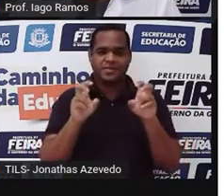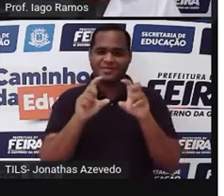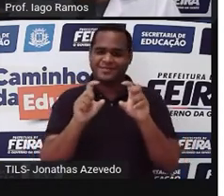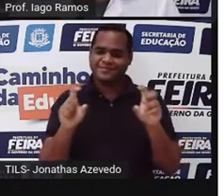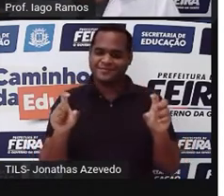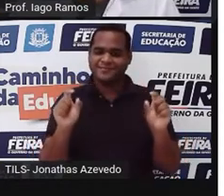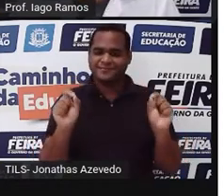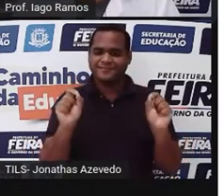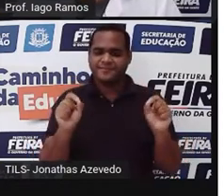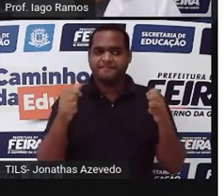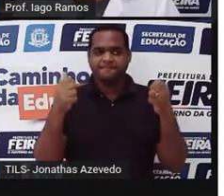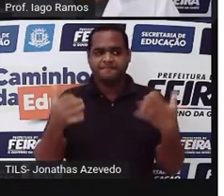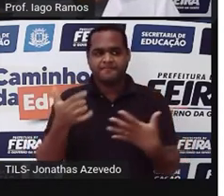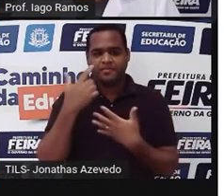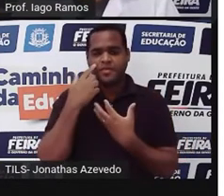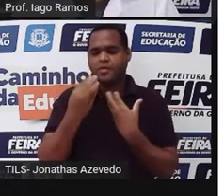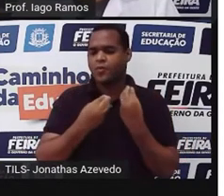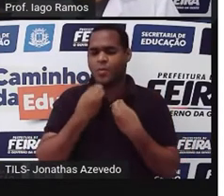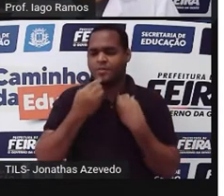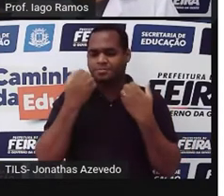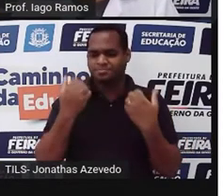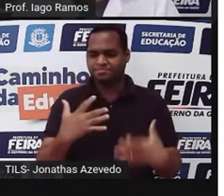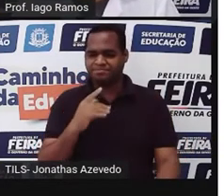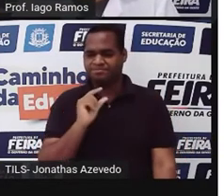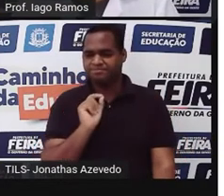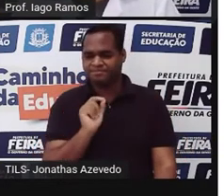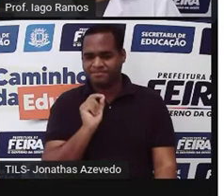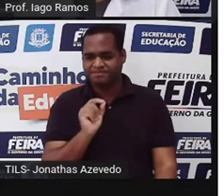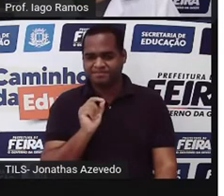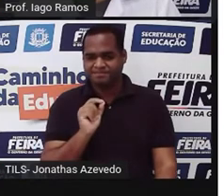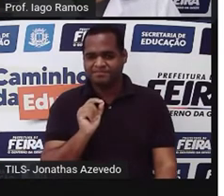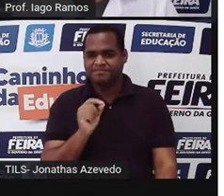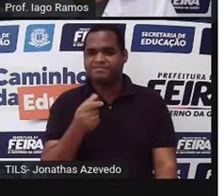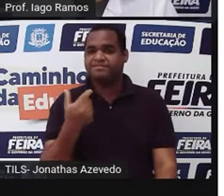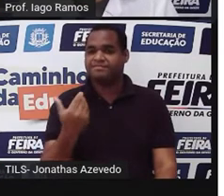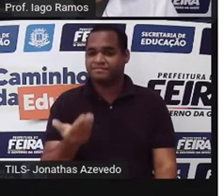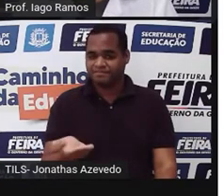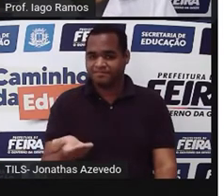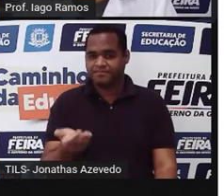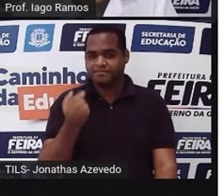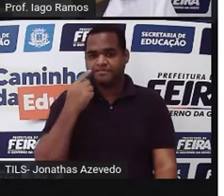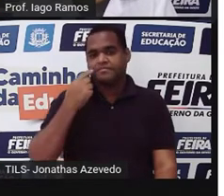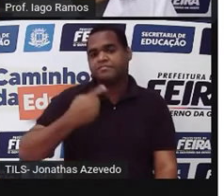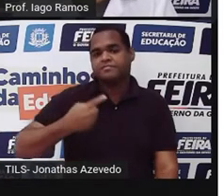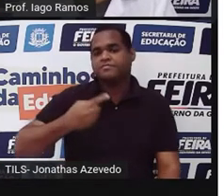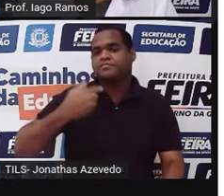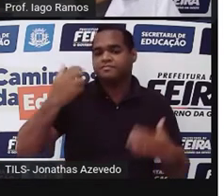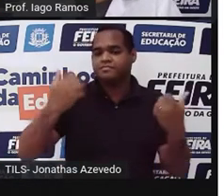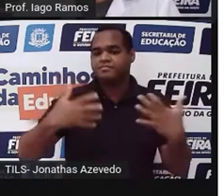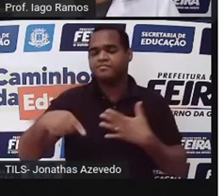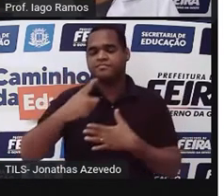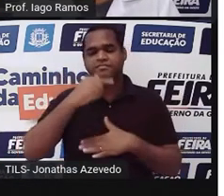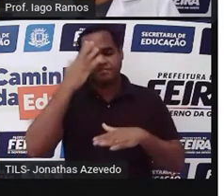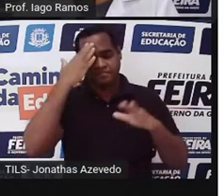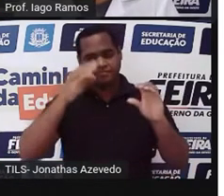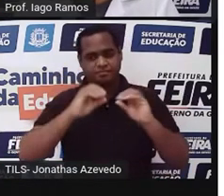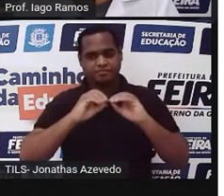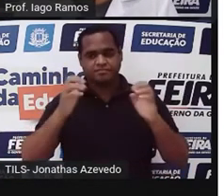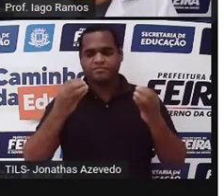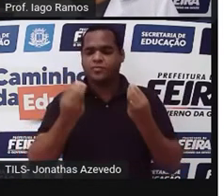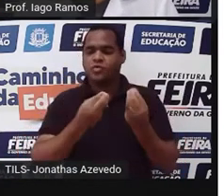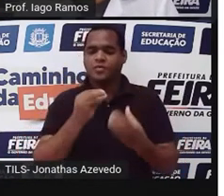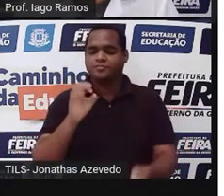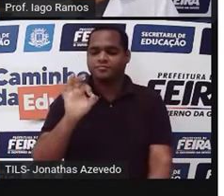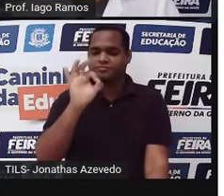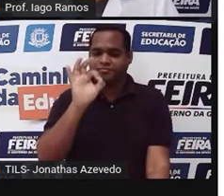então vamos lá e como é que a gente vai fazer isso olha só primeiro a gente precisa entender o que é que significa a